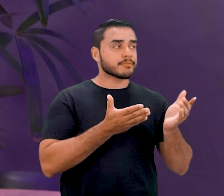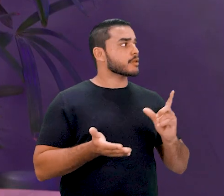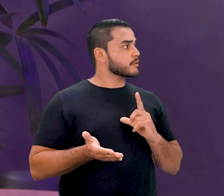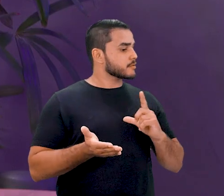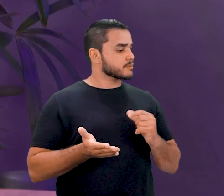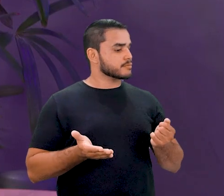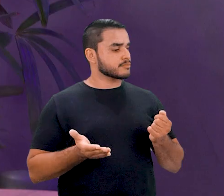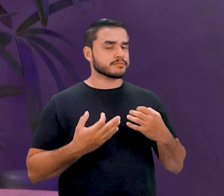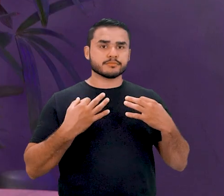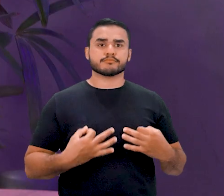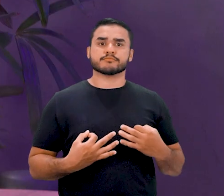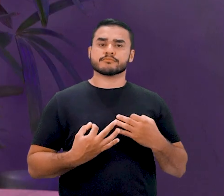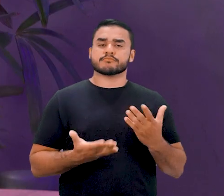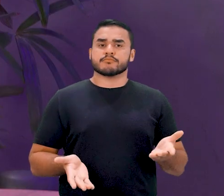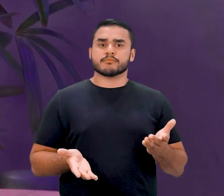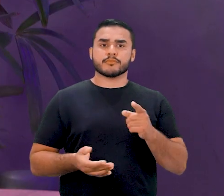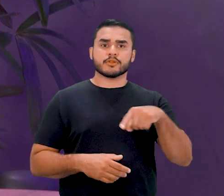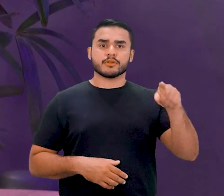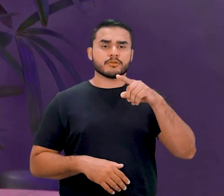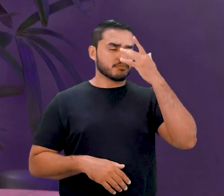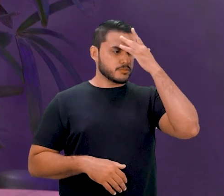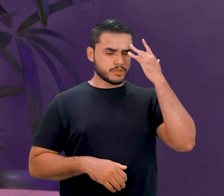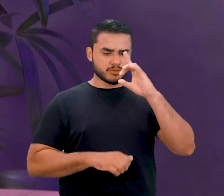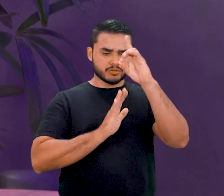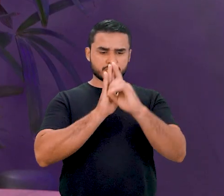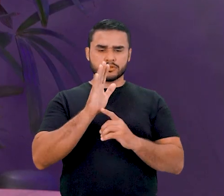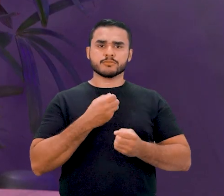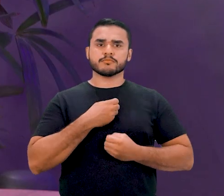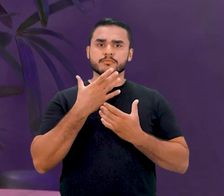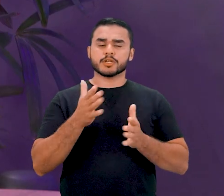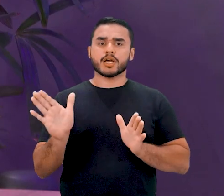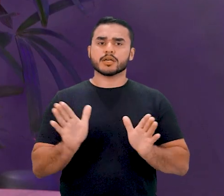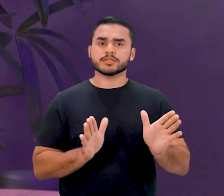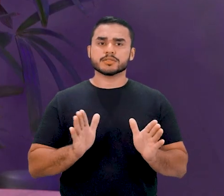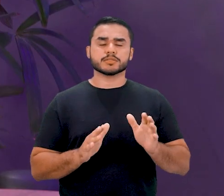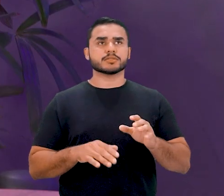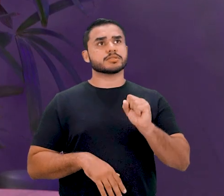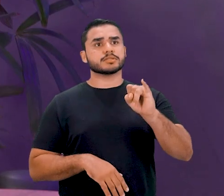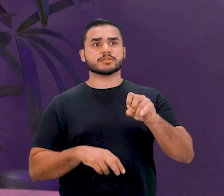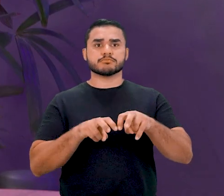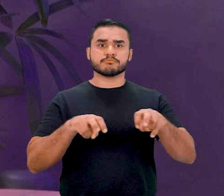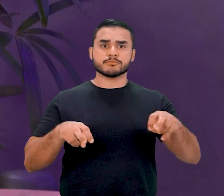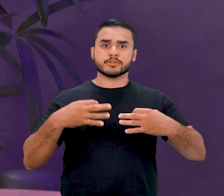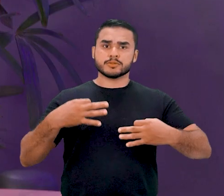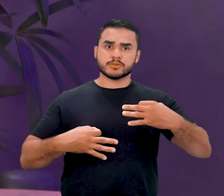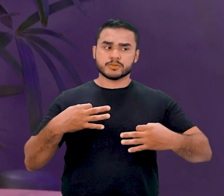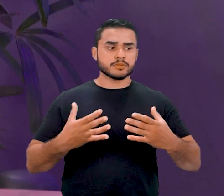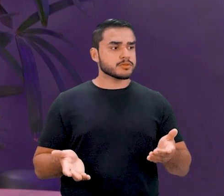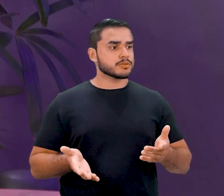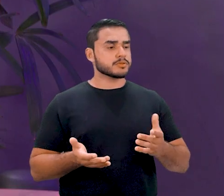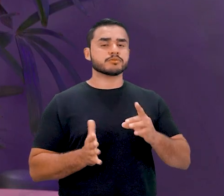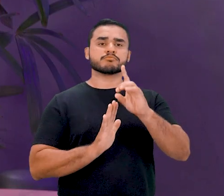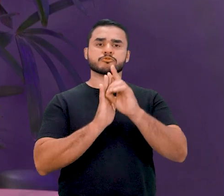estão tendo dignidade, direito de falar em audiências, de serem entendidas, né, do seu direito